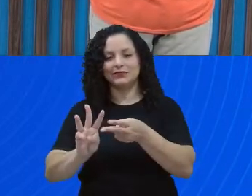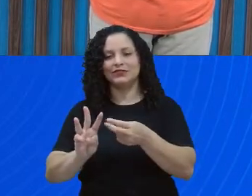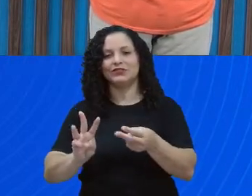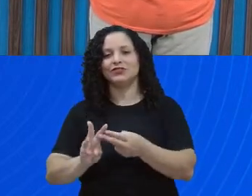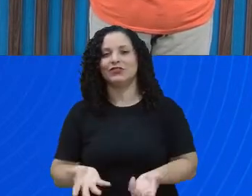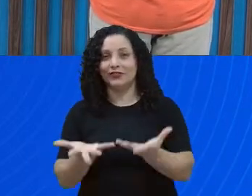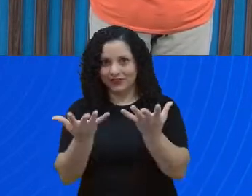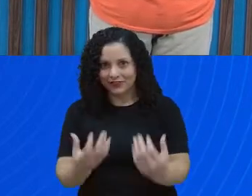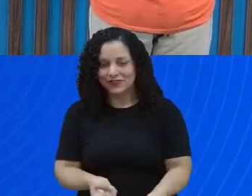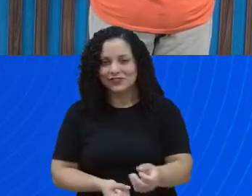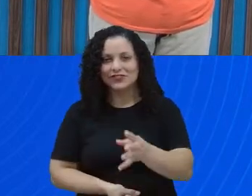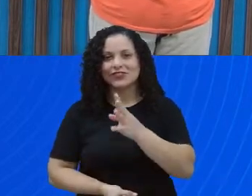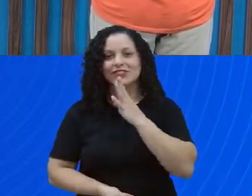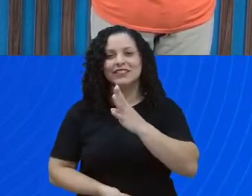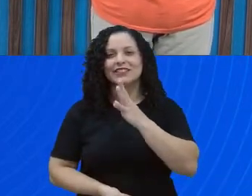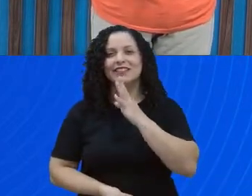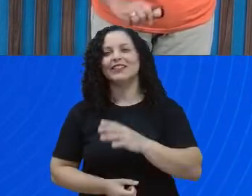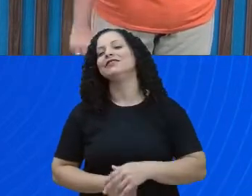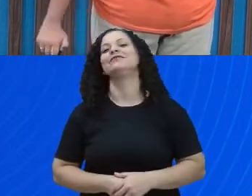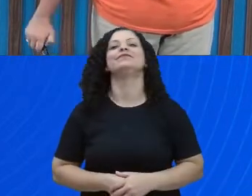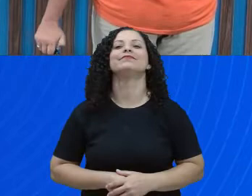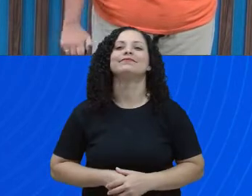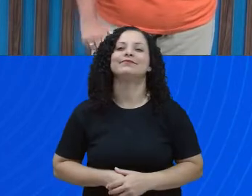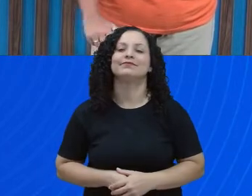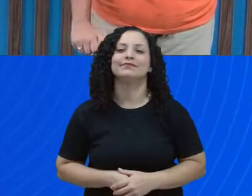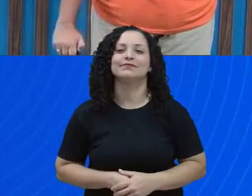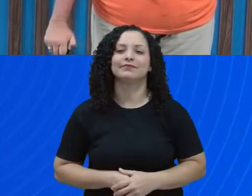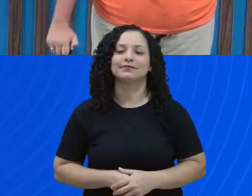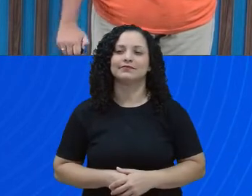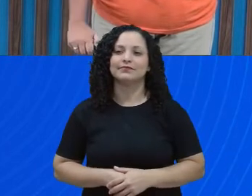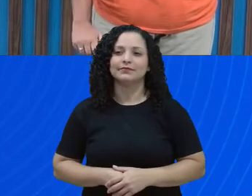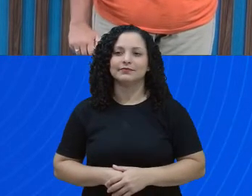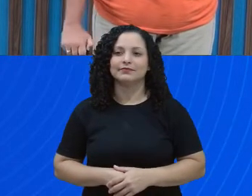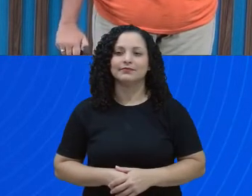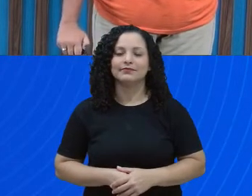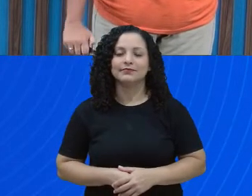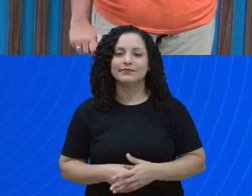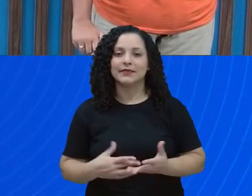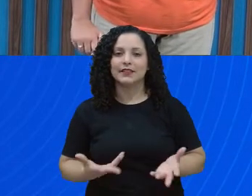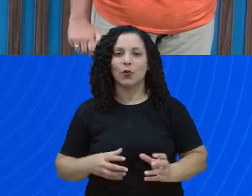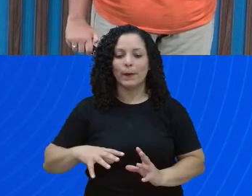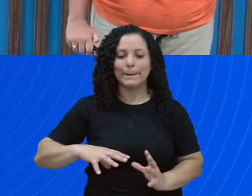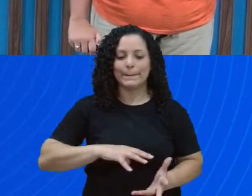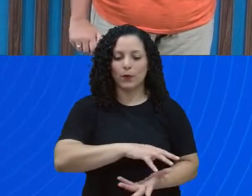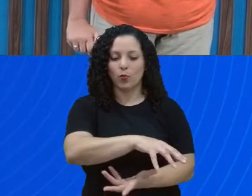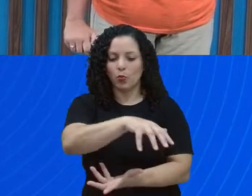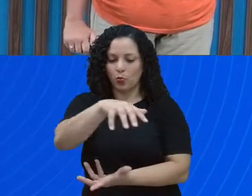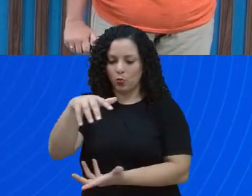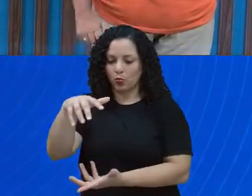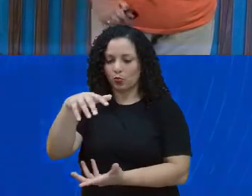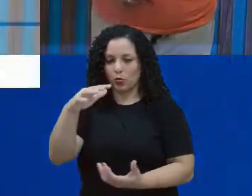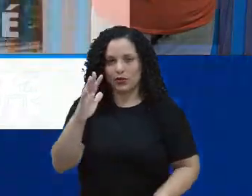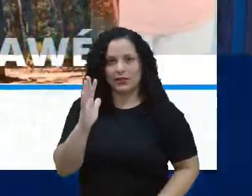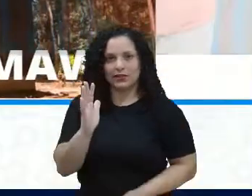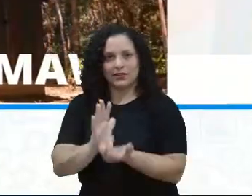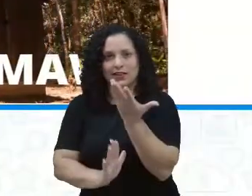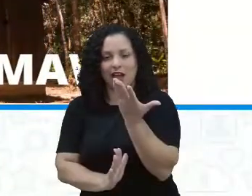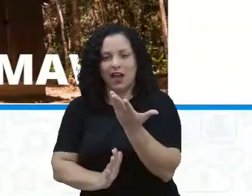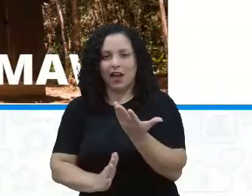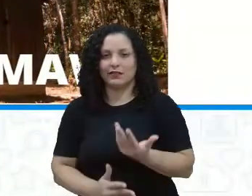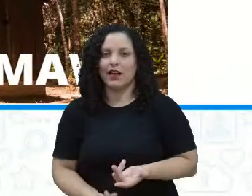vamos conhecer? Olha só, é a criação do mundo de acordo com os